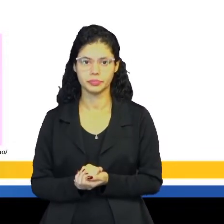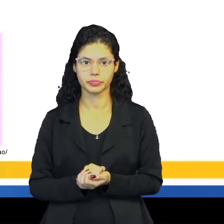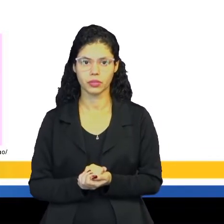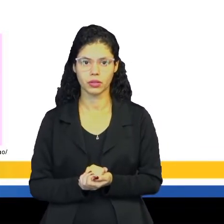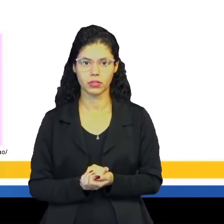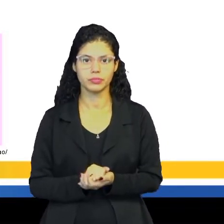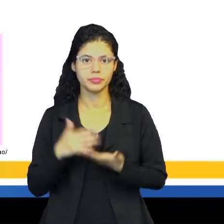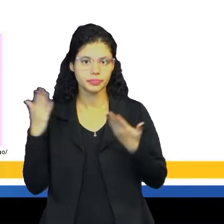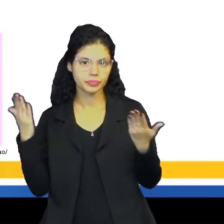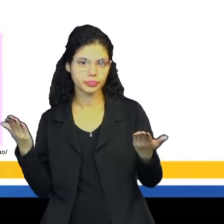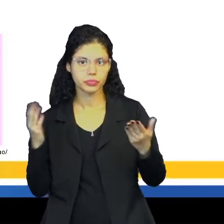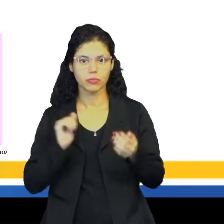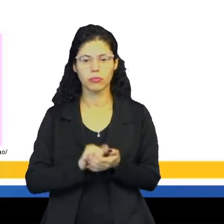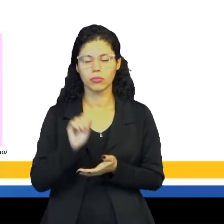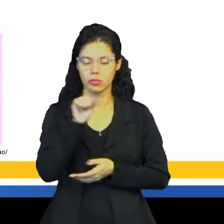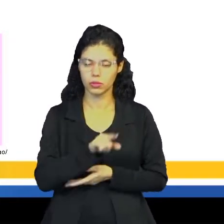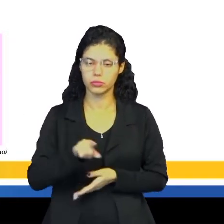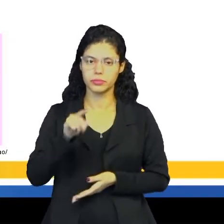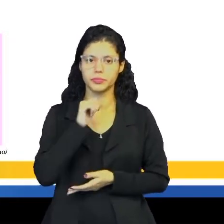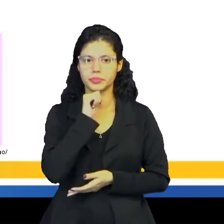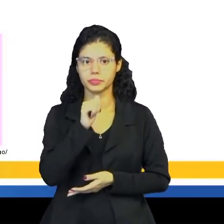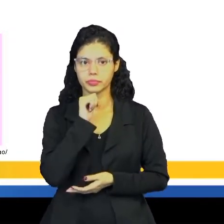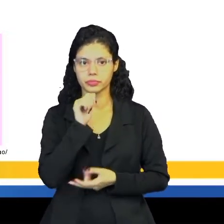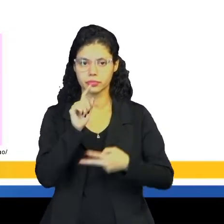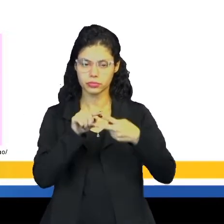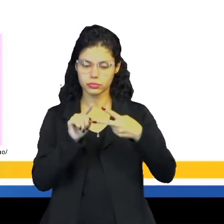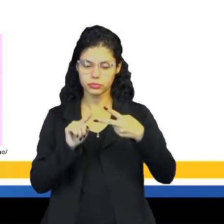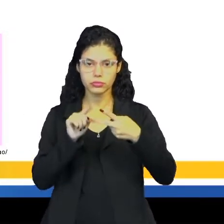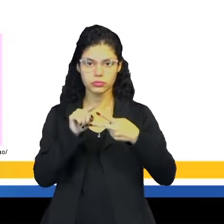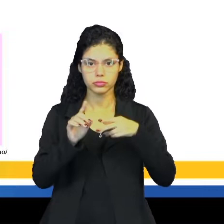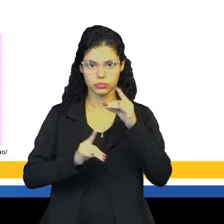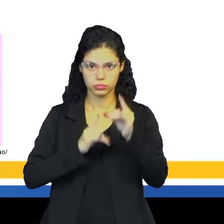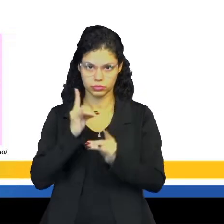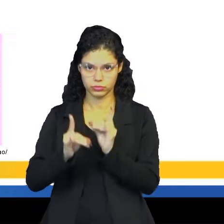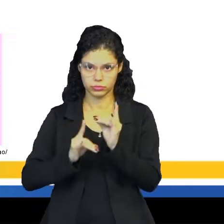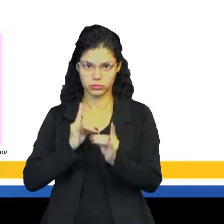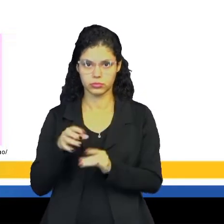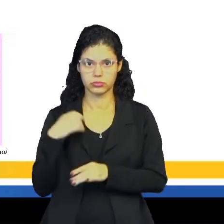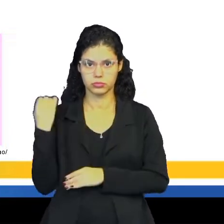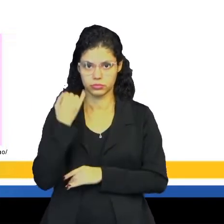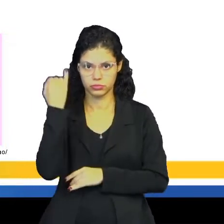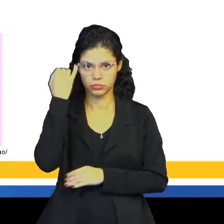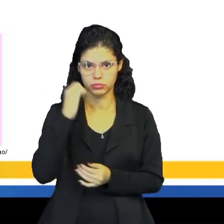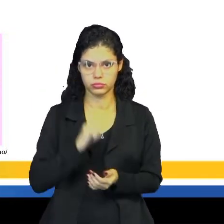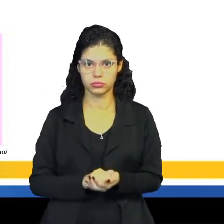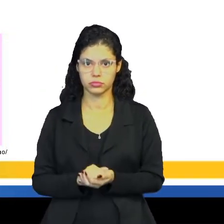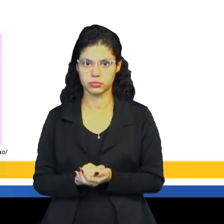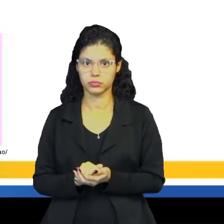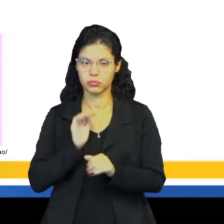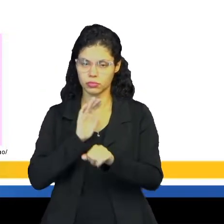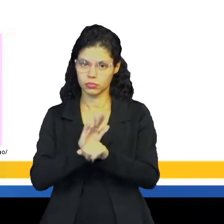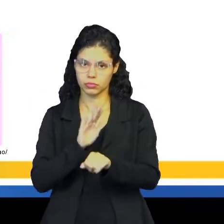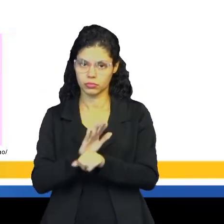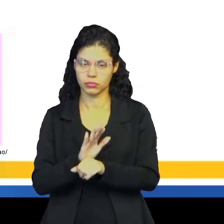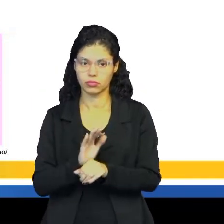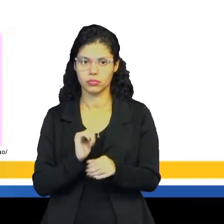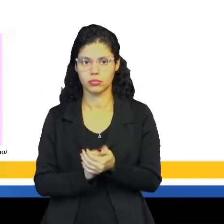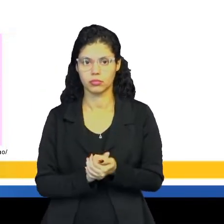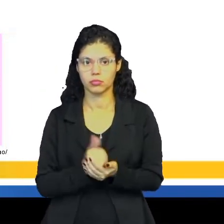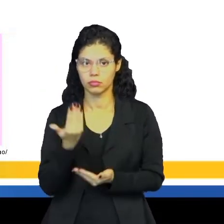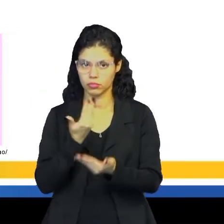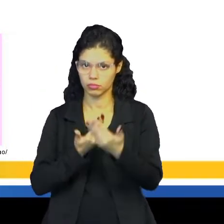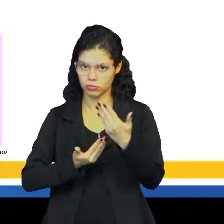Em relação ao ciclo menstrual, nós temos 2 hormônios principais que vão regular a